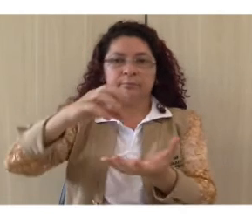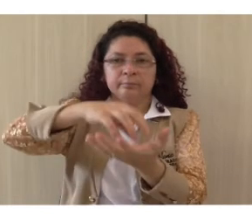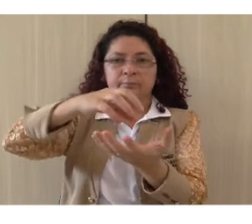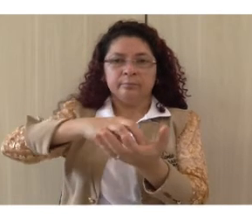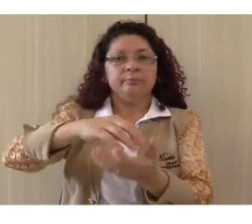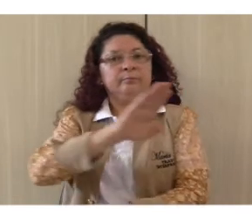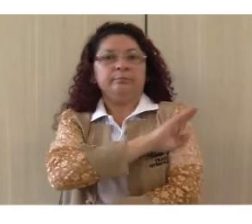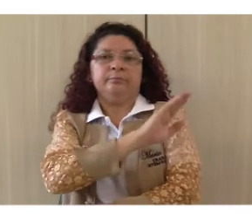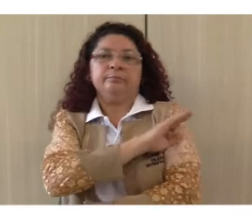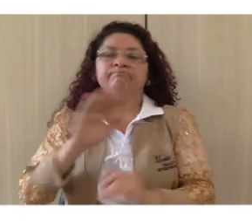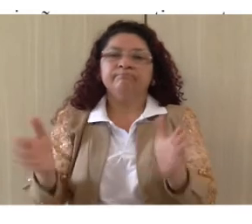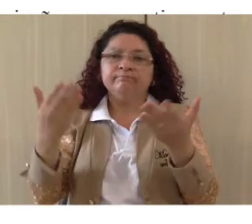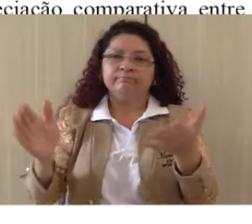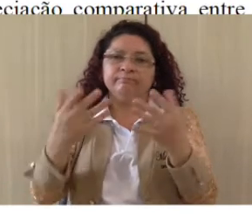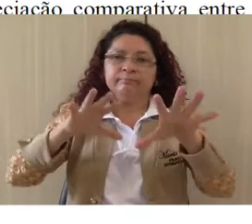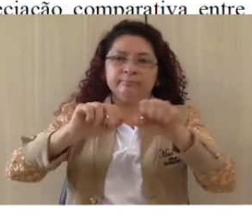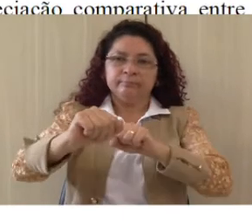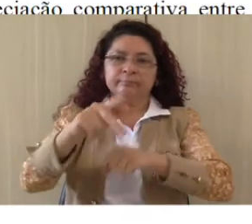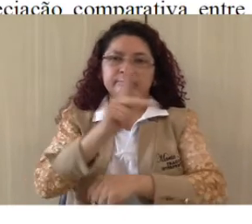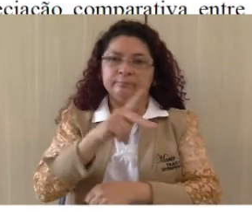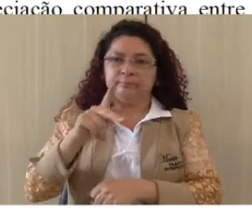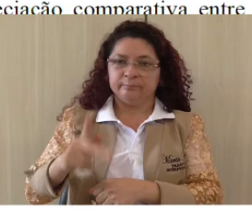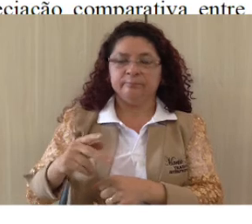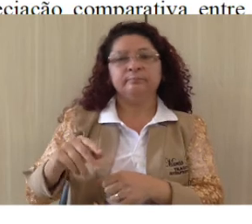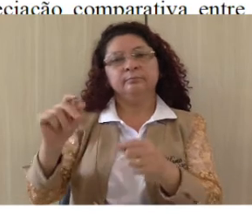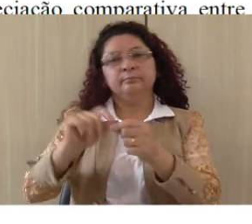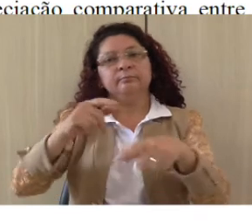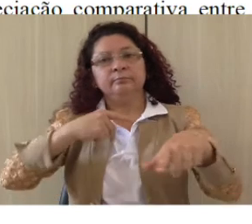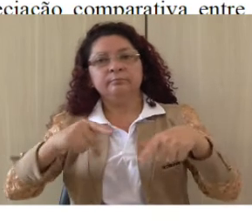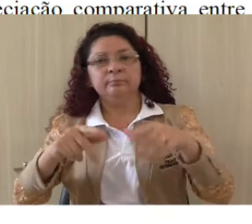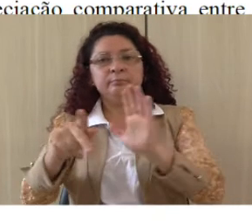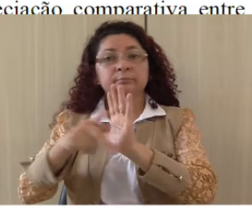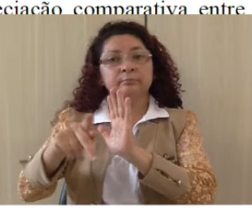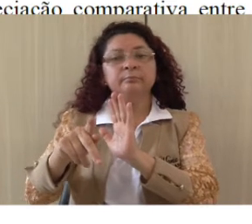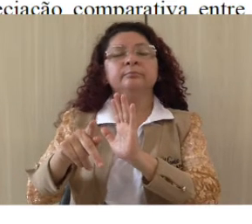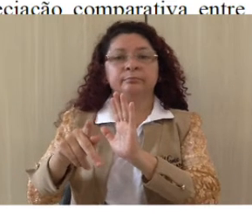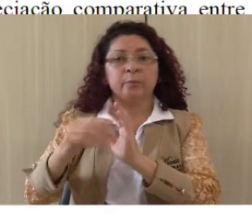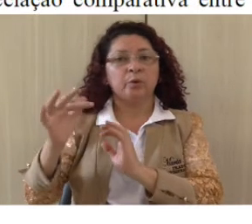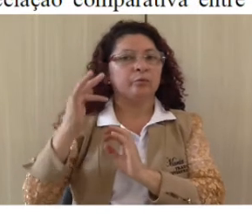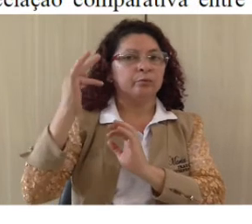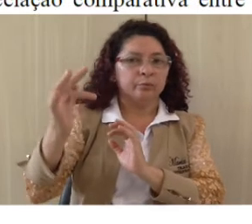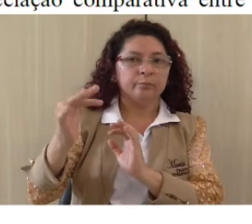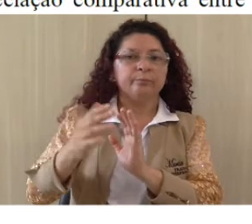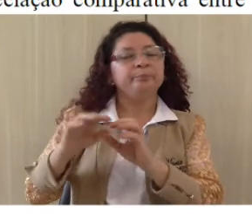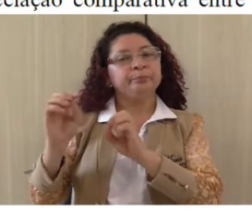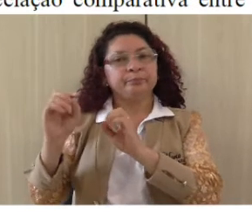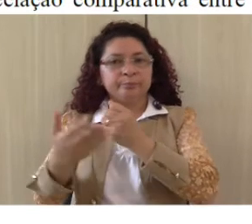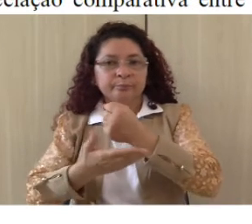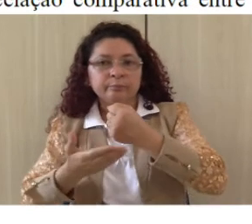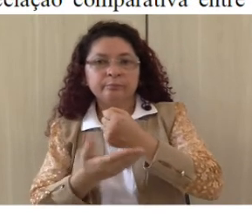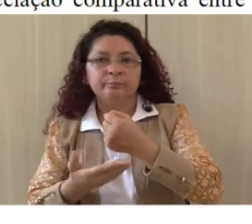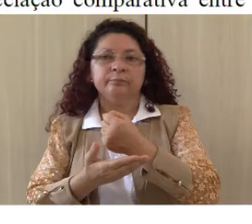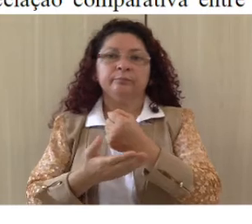Bragança, incentivando a formação de professores que atuam ou atuarão na educação